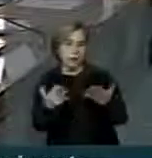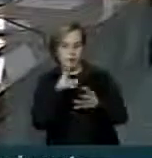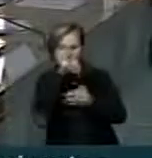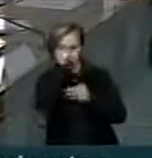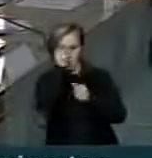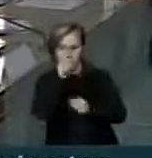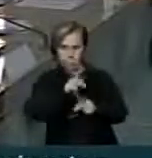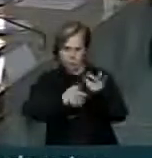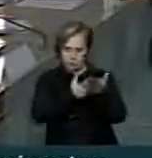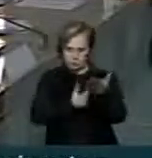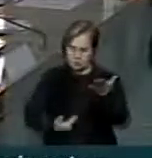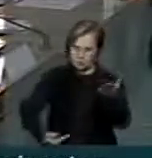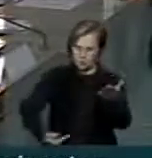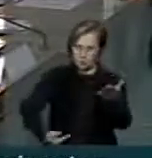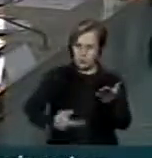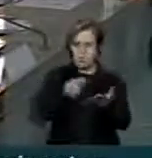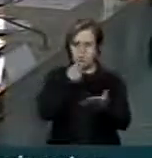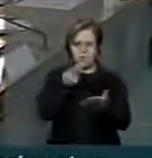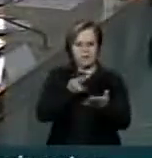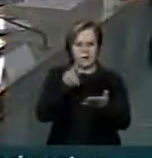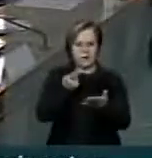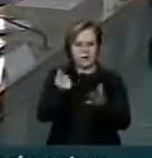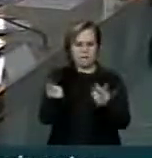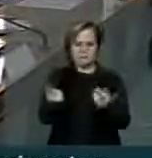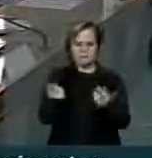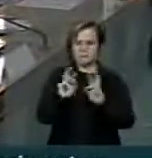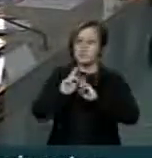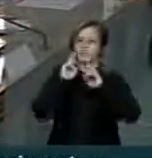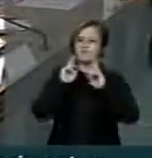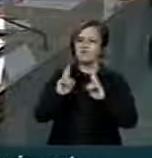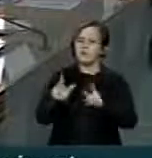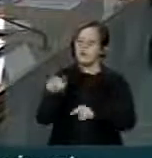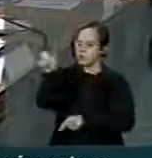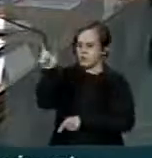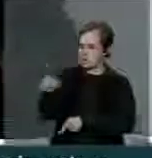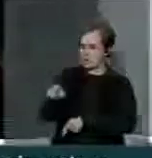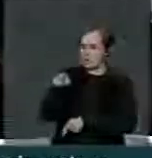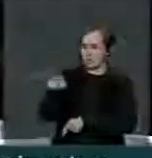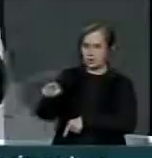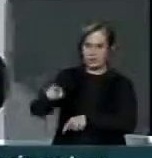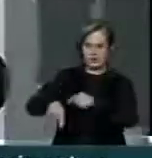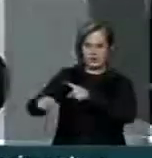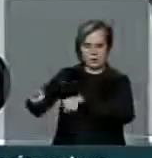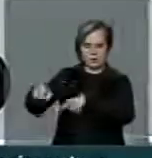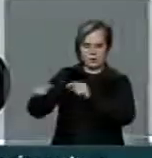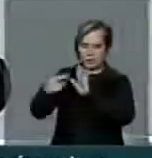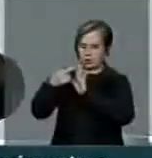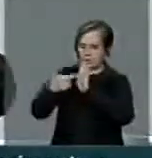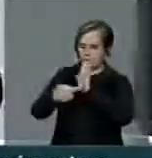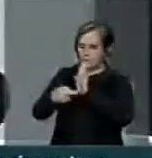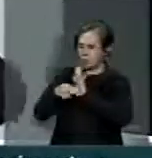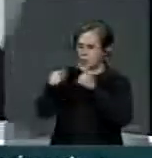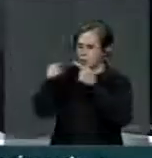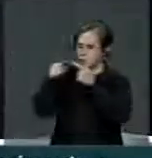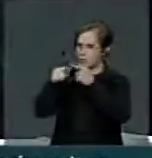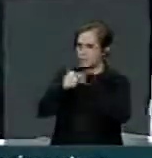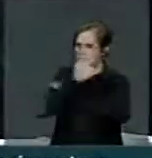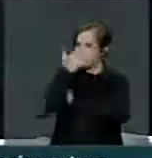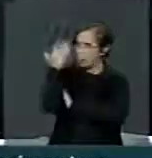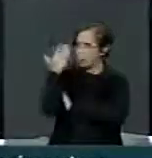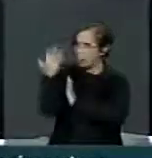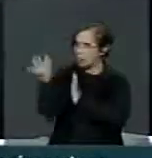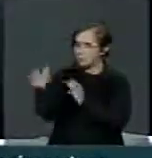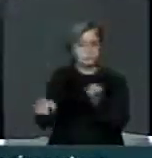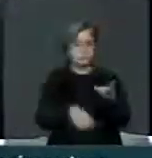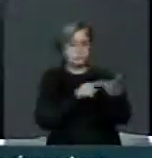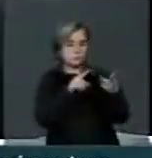público possa dizer de uma outra maneira que o produtor está regularizado do ponto de vista ambiental. Há uma terceira situação que os senhores